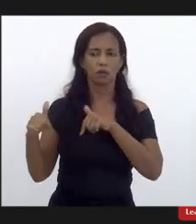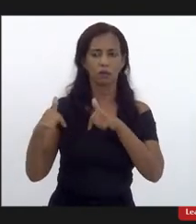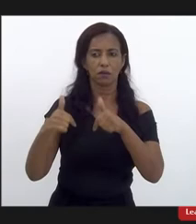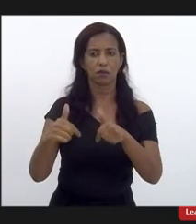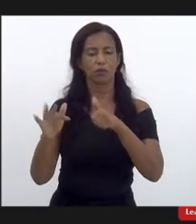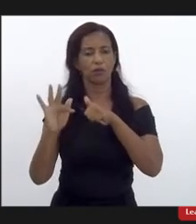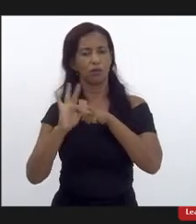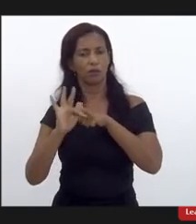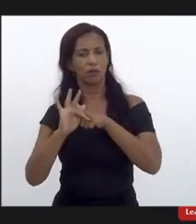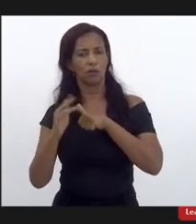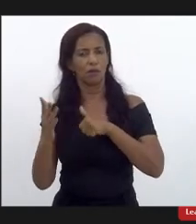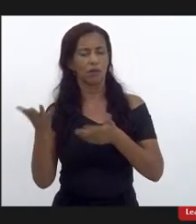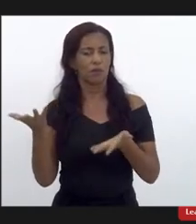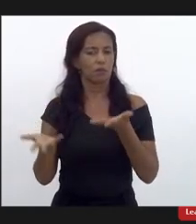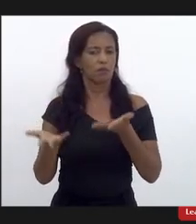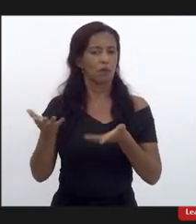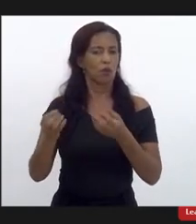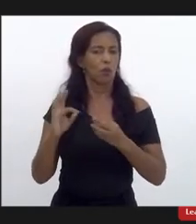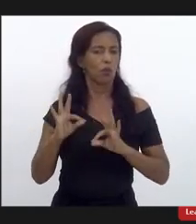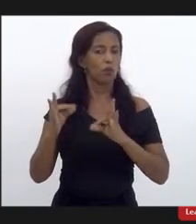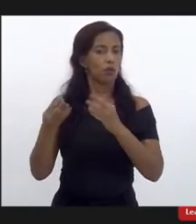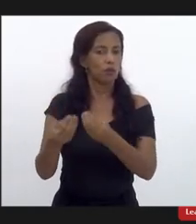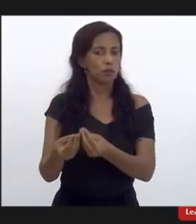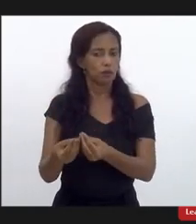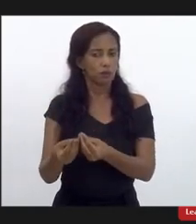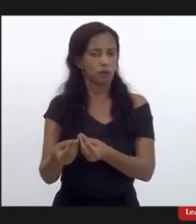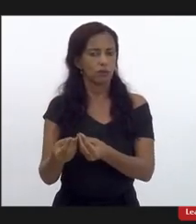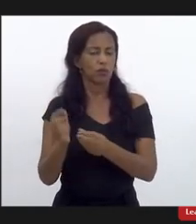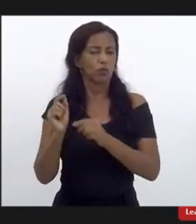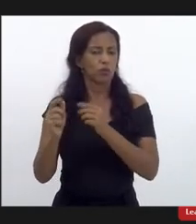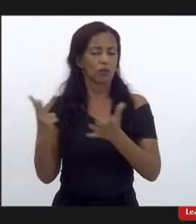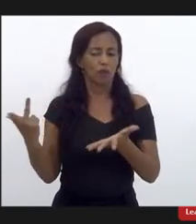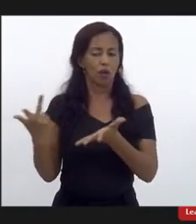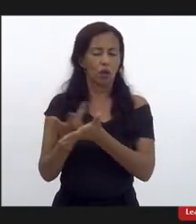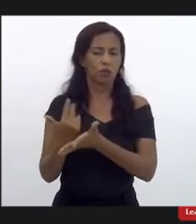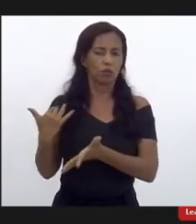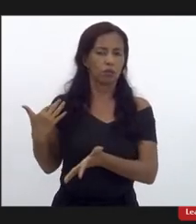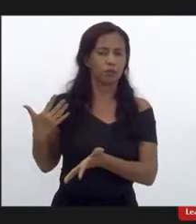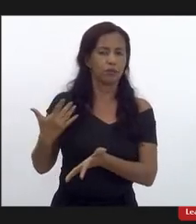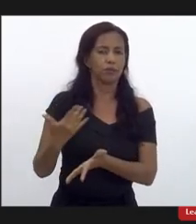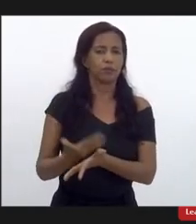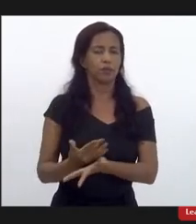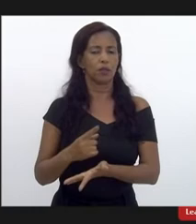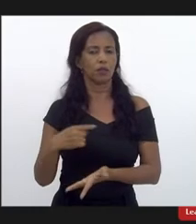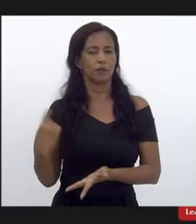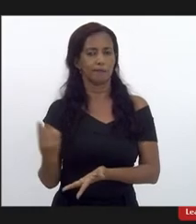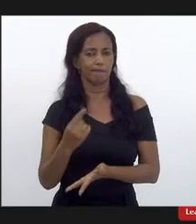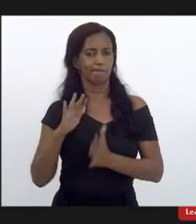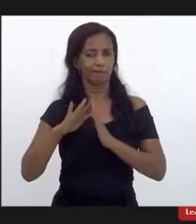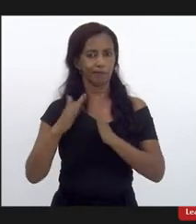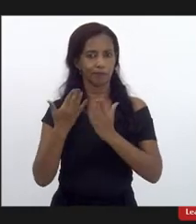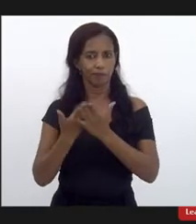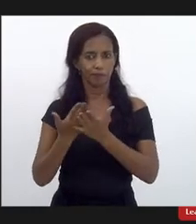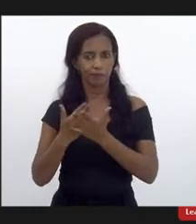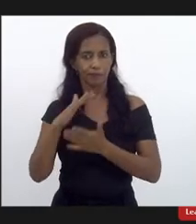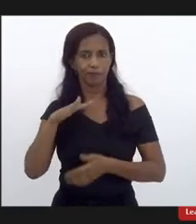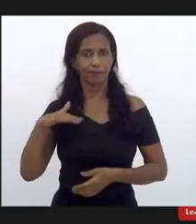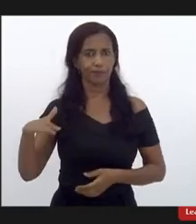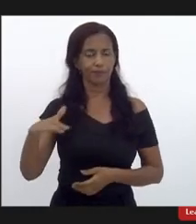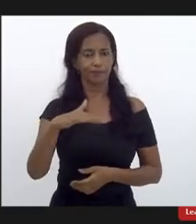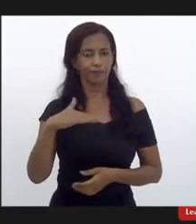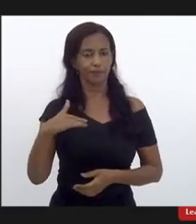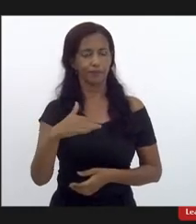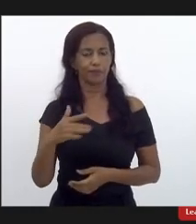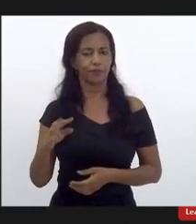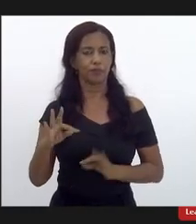da FITEC, fazendo um balanço como um todo do que vem acontecendo na nossa rede, nessa grandiosa rede aí